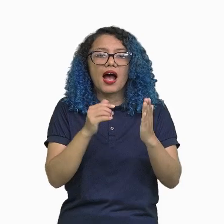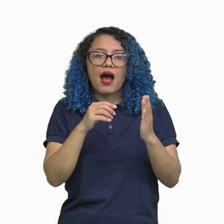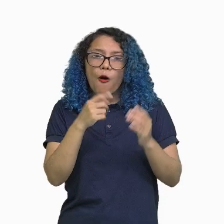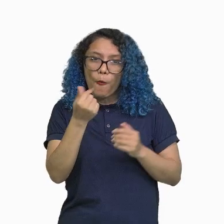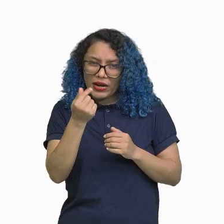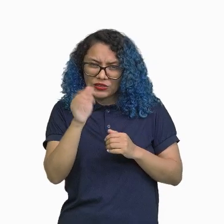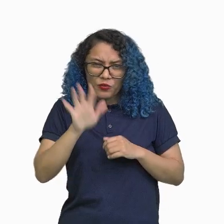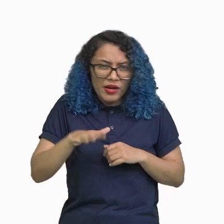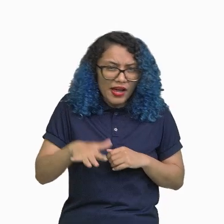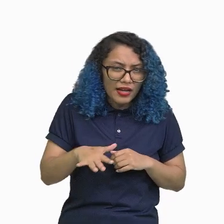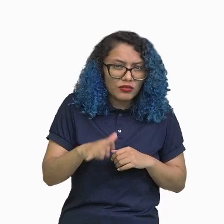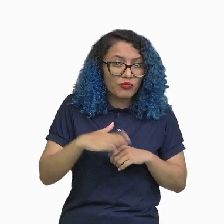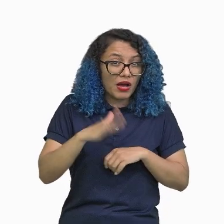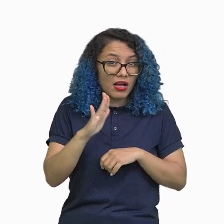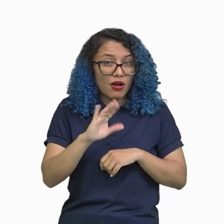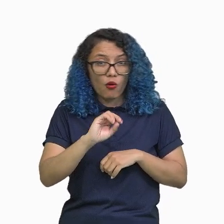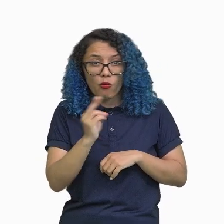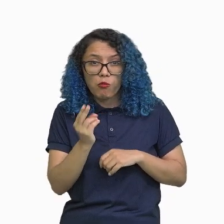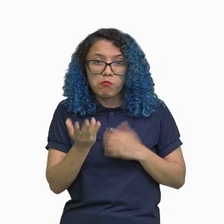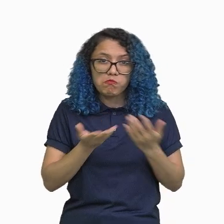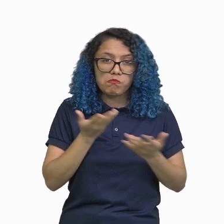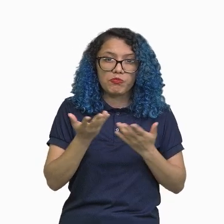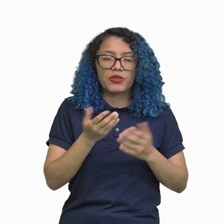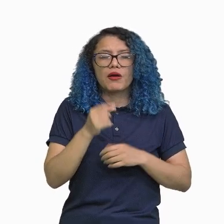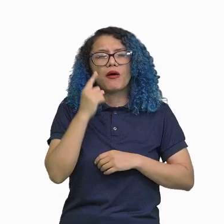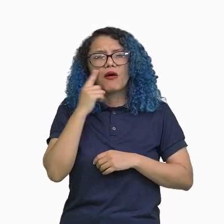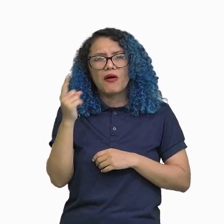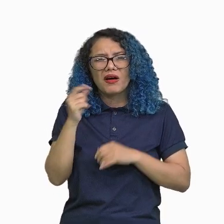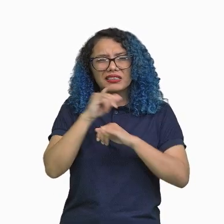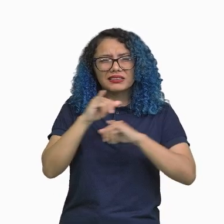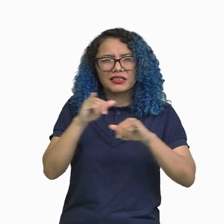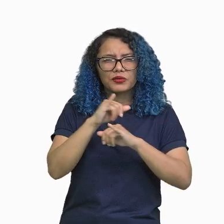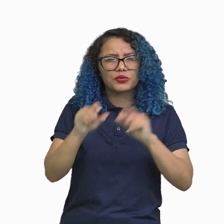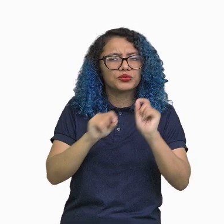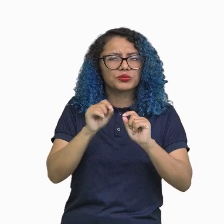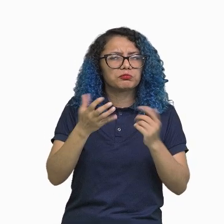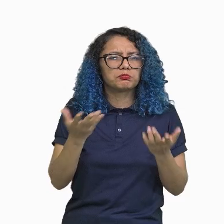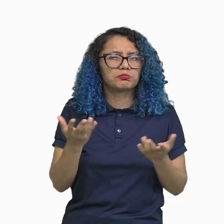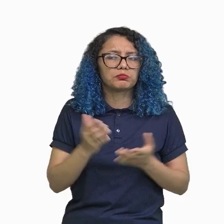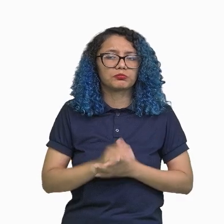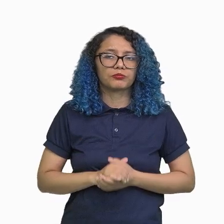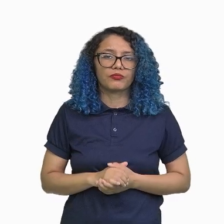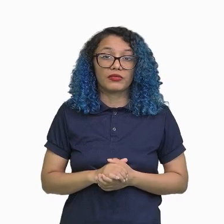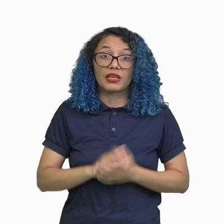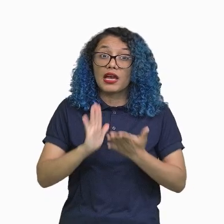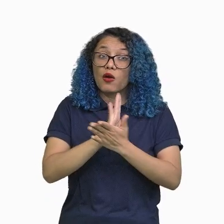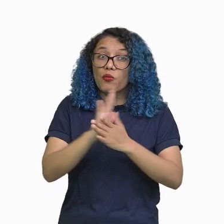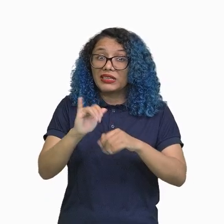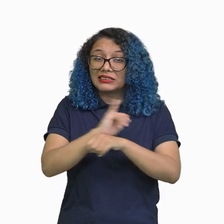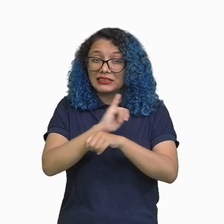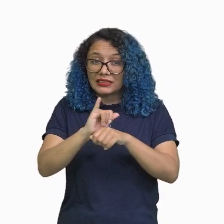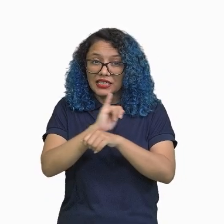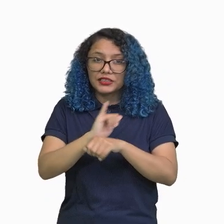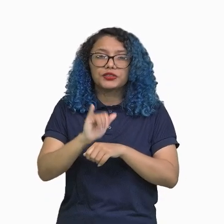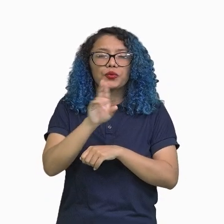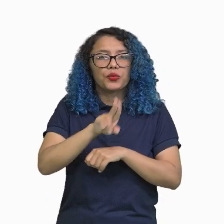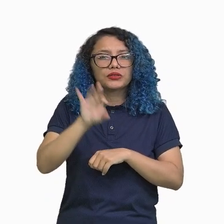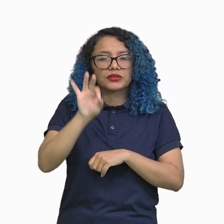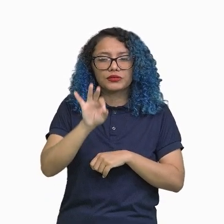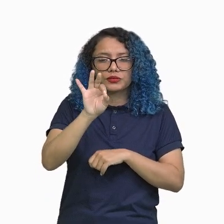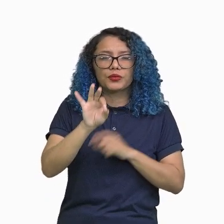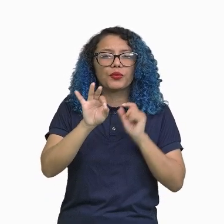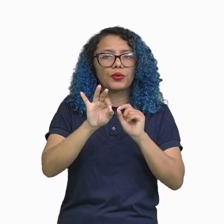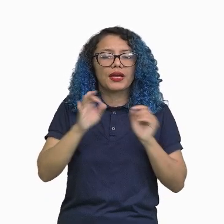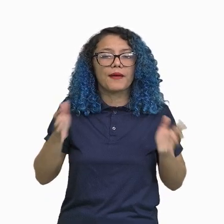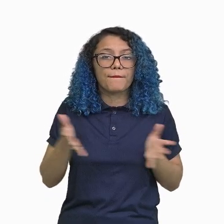barato? Porque esse compre 2, leve 3 com 25% de desconto são estratégias que utilizam a porcentagem como um